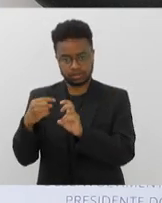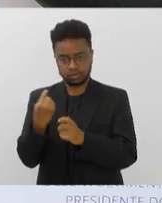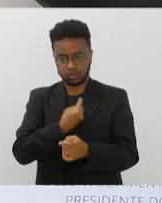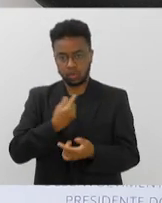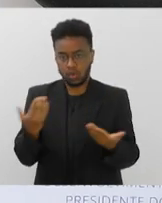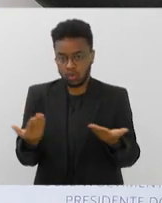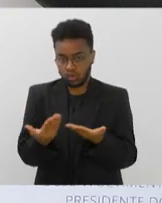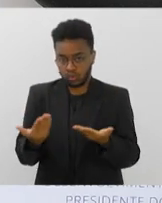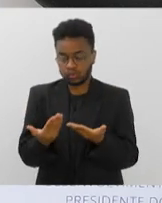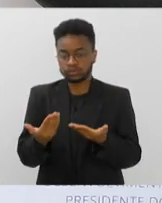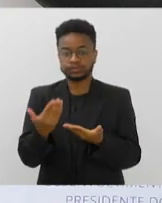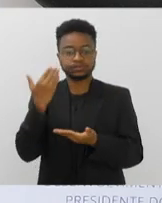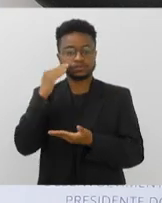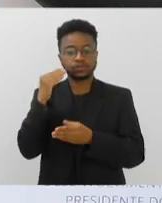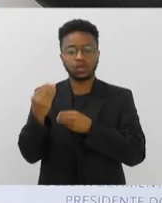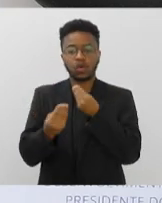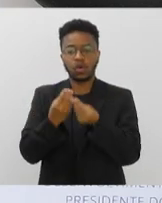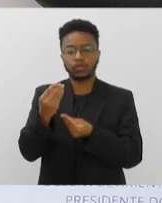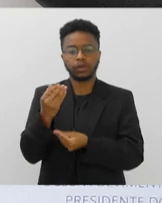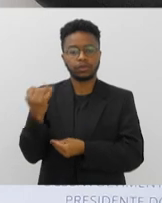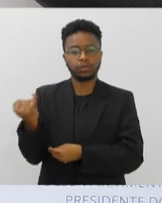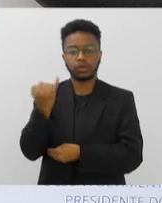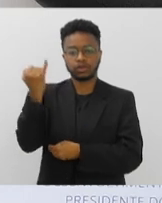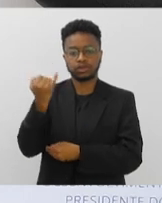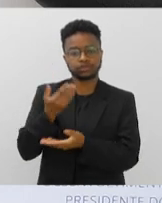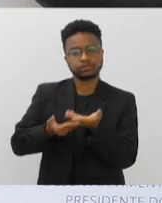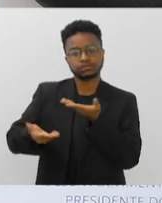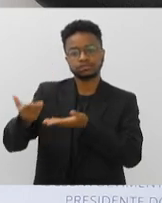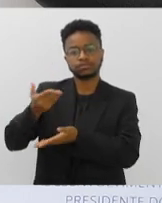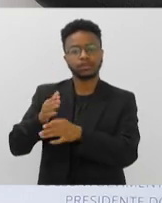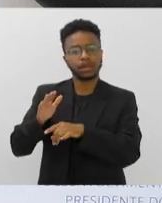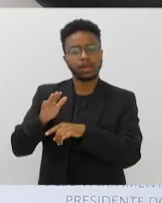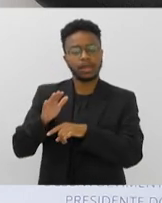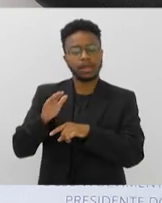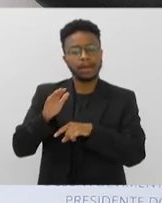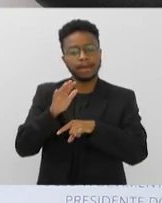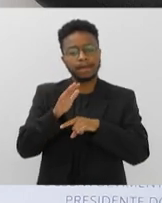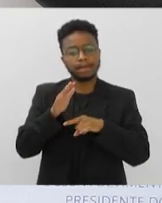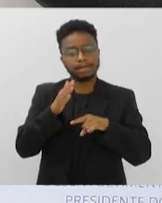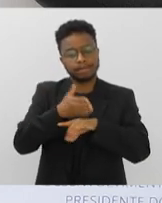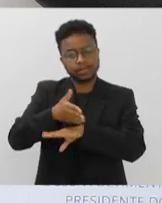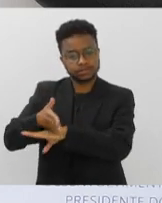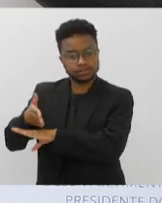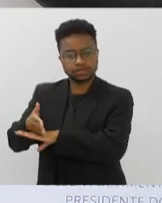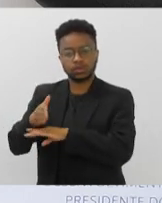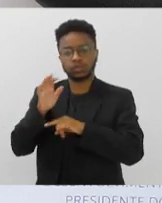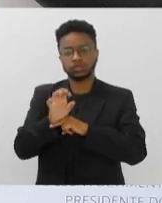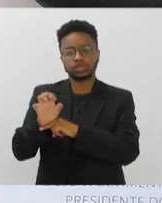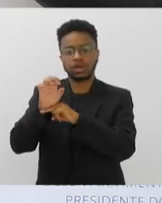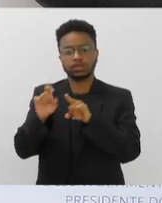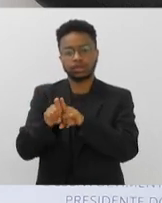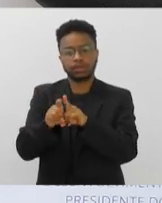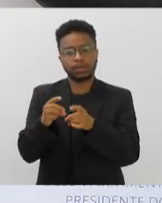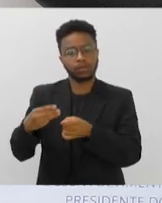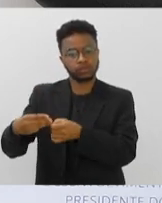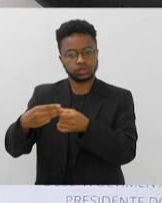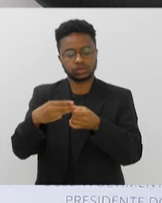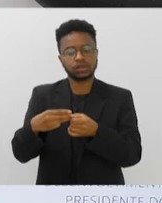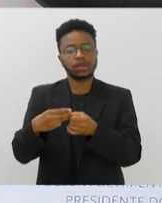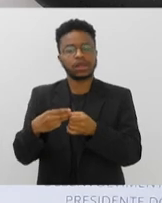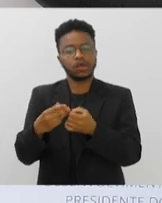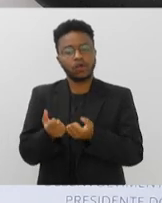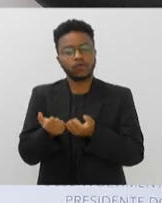vamos entender a importância da coparticipação dos estados e municípios na obrigação de fornecer acompanhamento